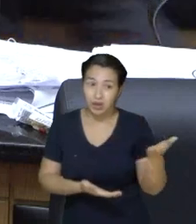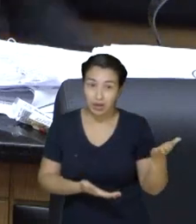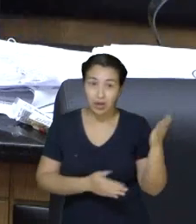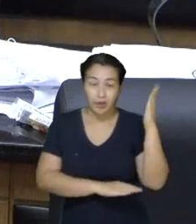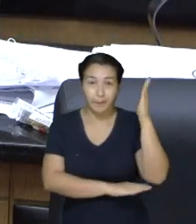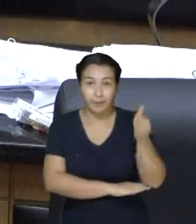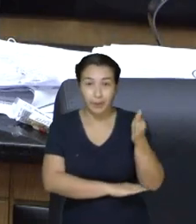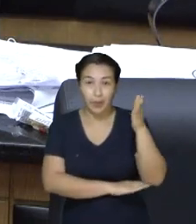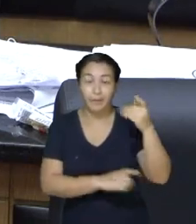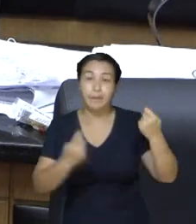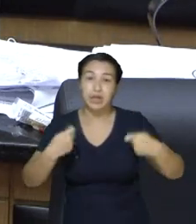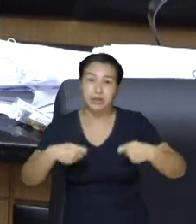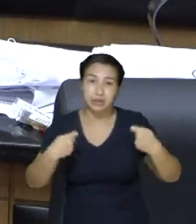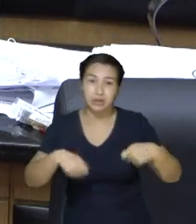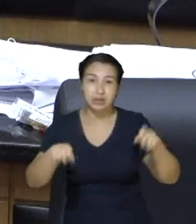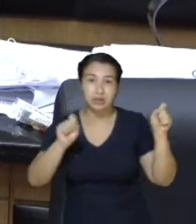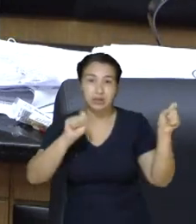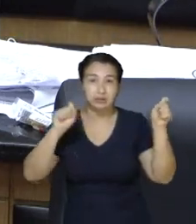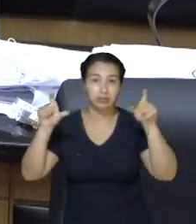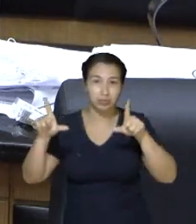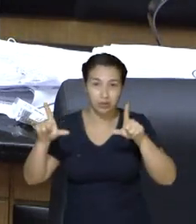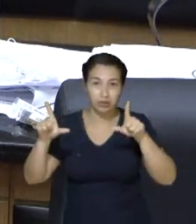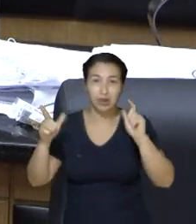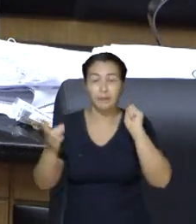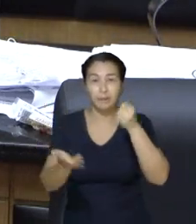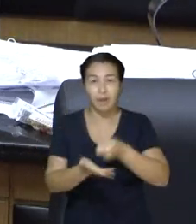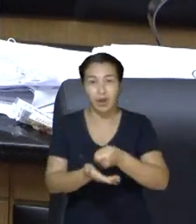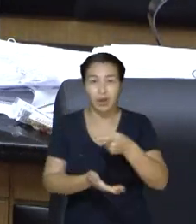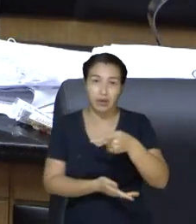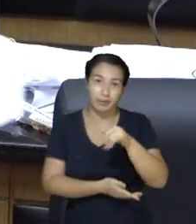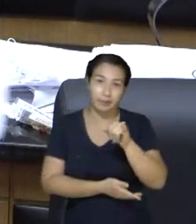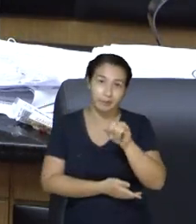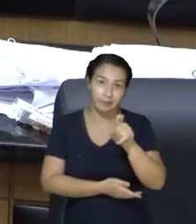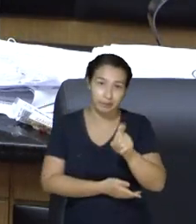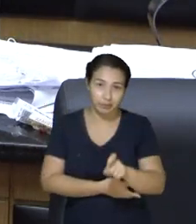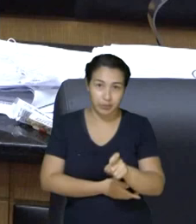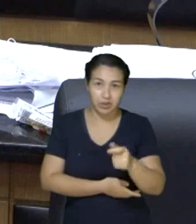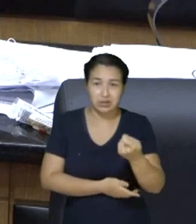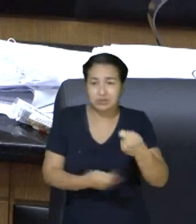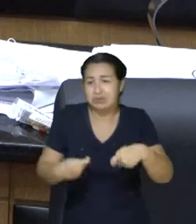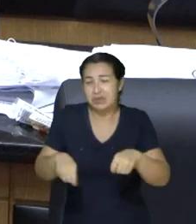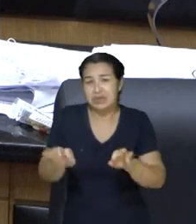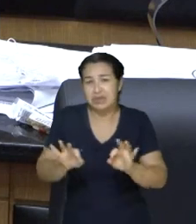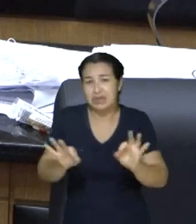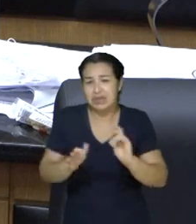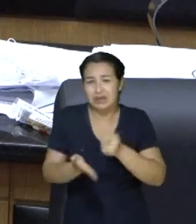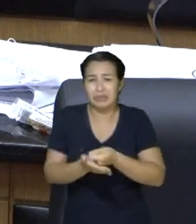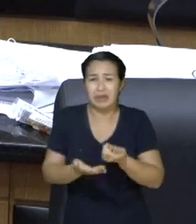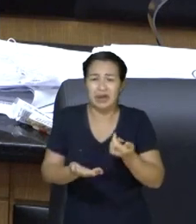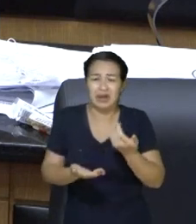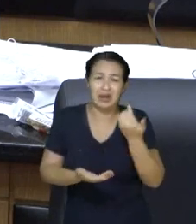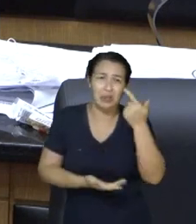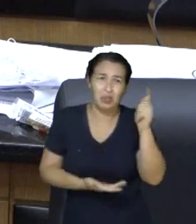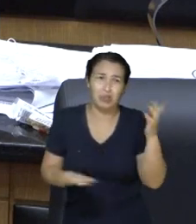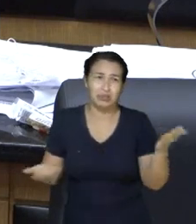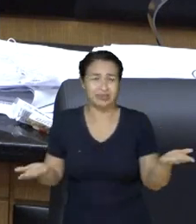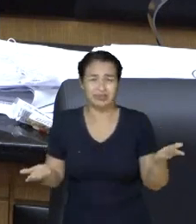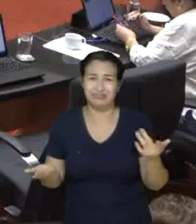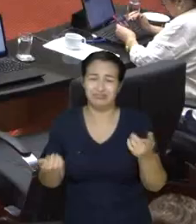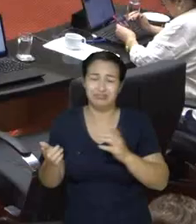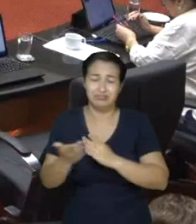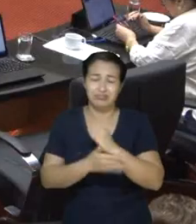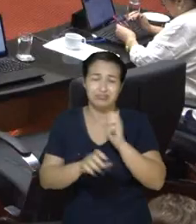você colocar a placa e fazer o pagamento através do PIX sem custo nenhum, e gostaria que a gente aprovasse essa